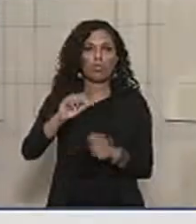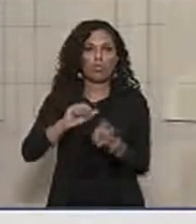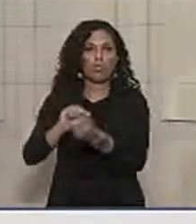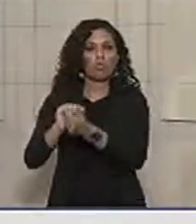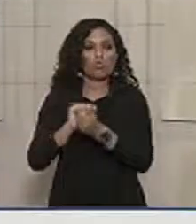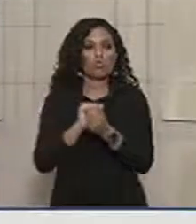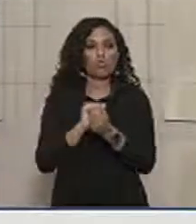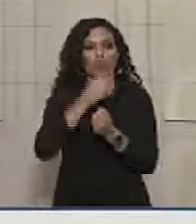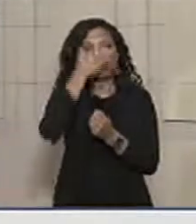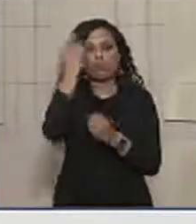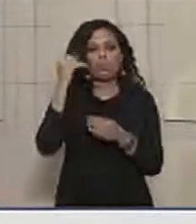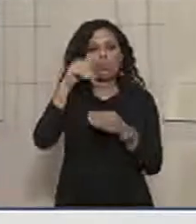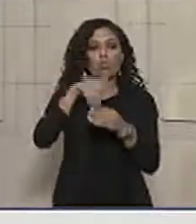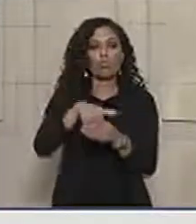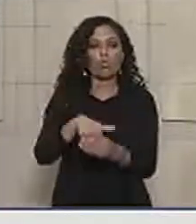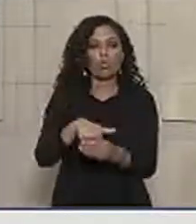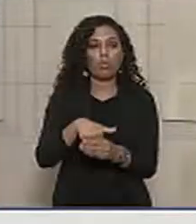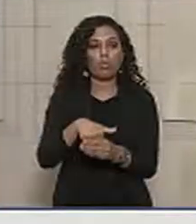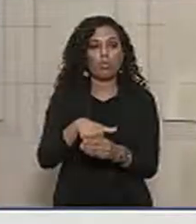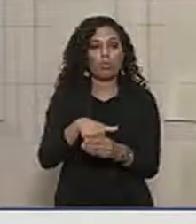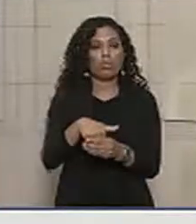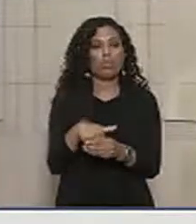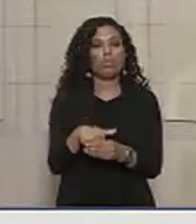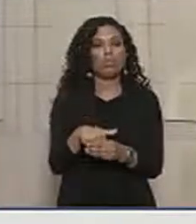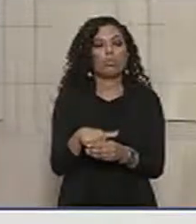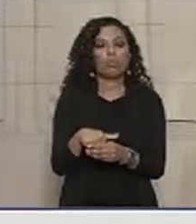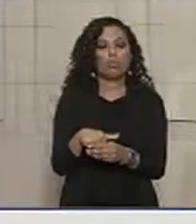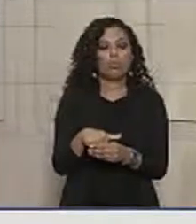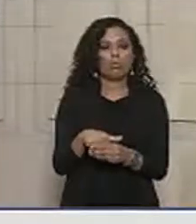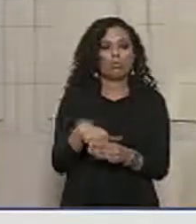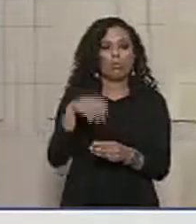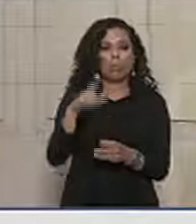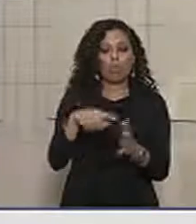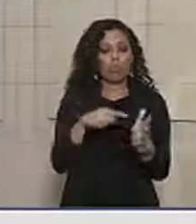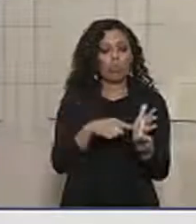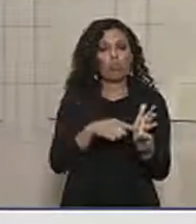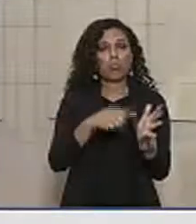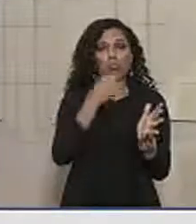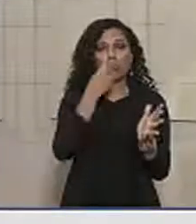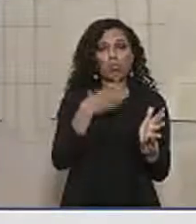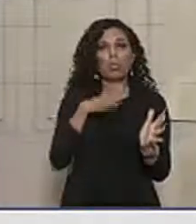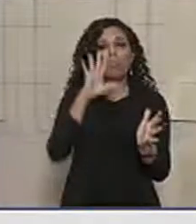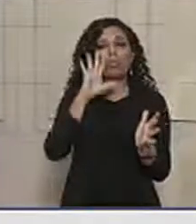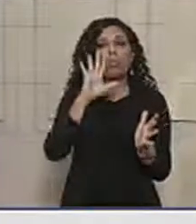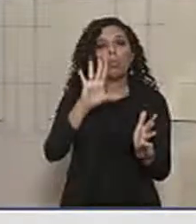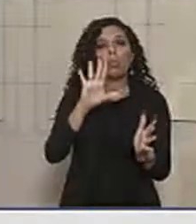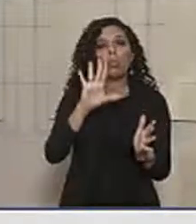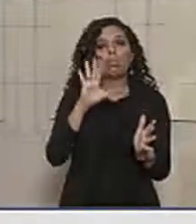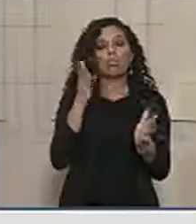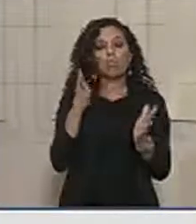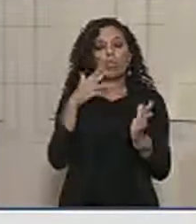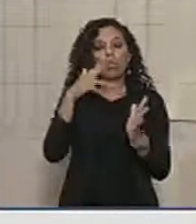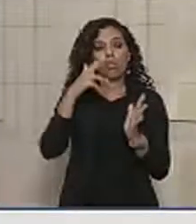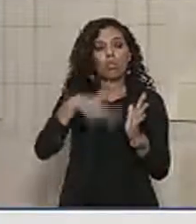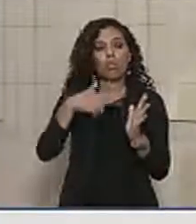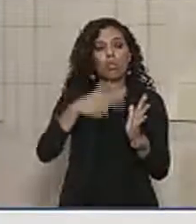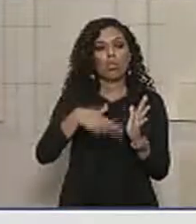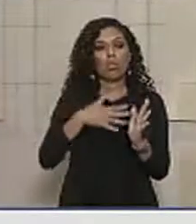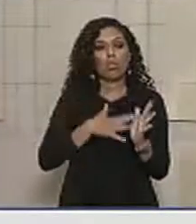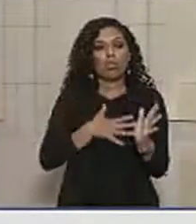fluminenses, através do programa próprio de consulta popular. Não, essa é uma boa ideia, mas eu só quero observar que, lendo isso aqui,